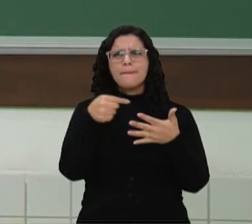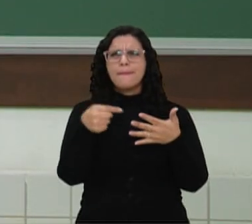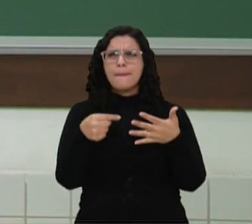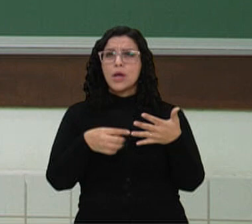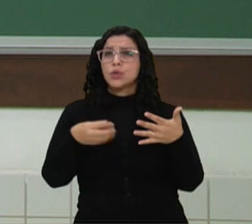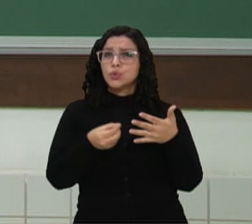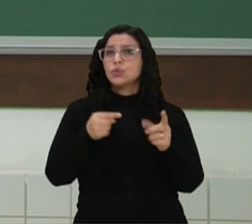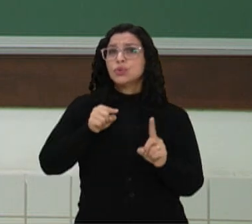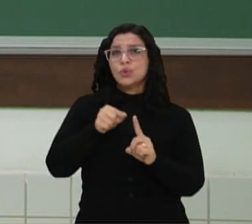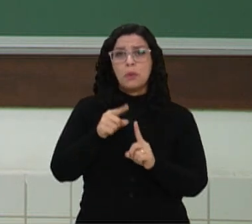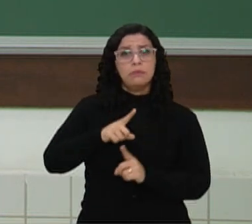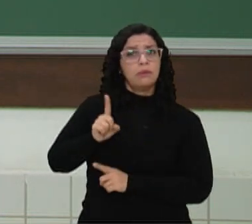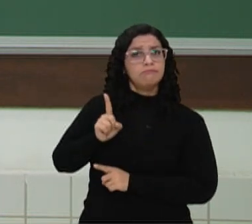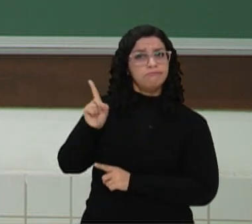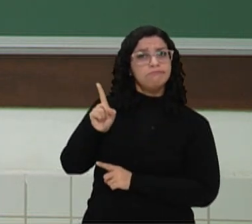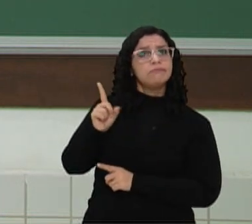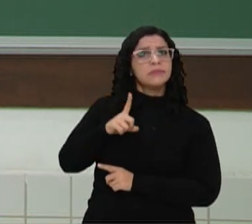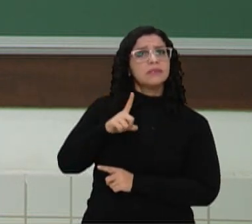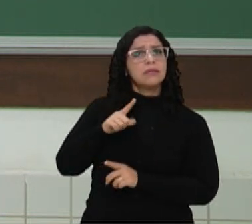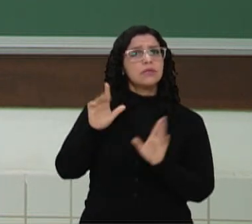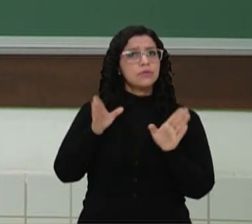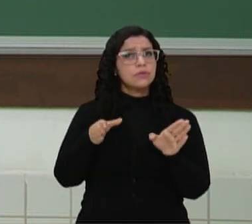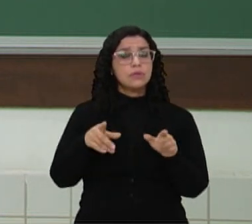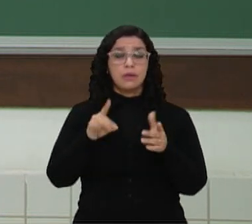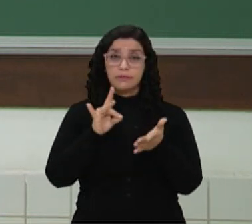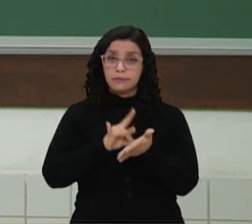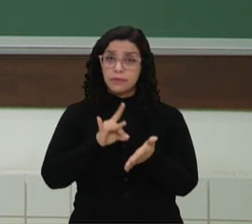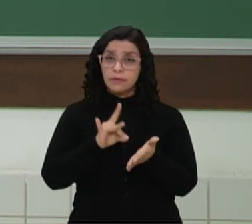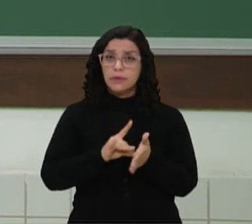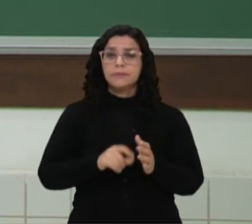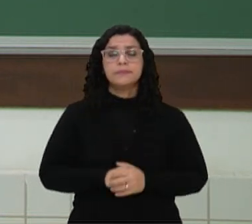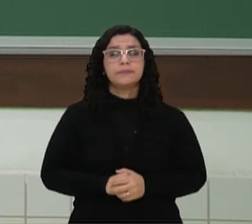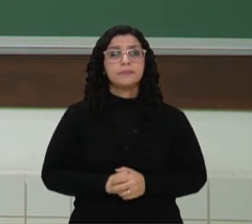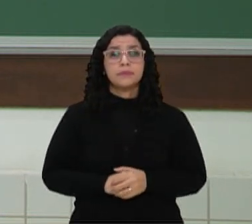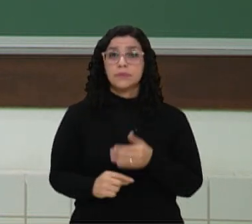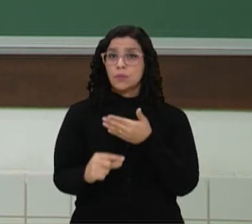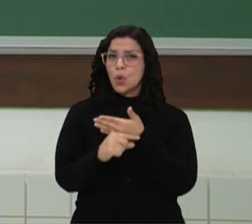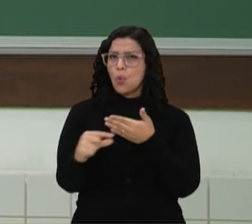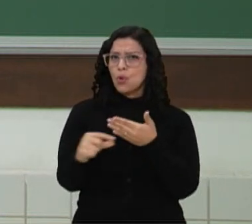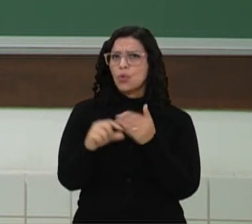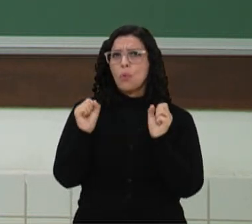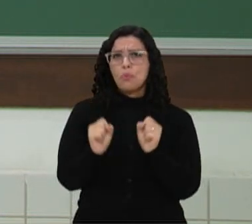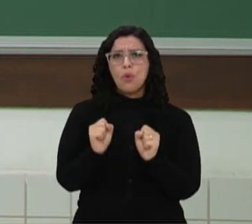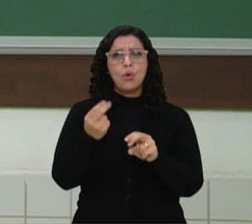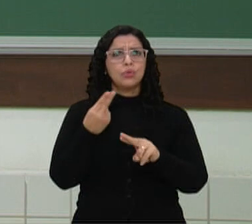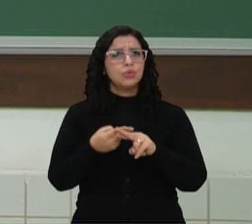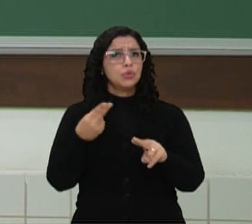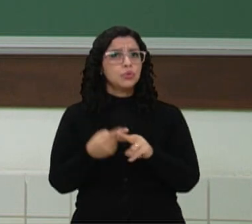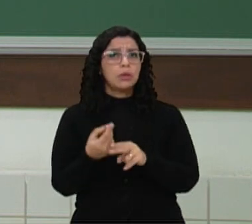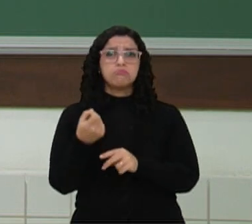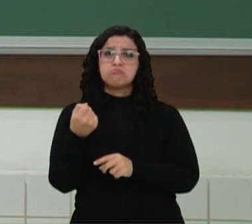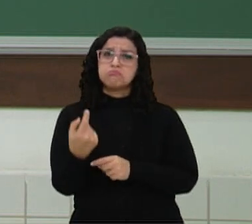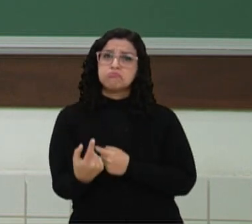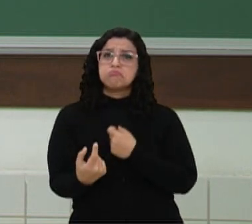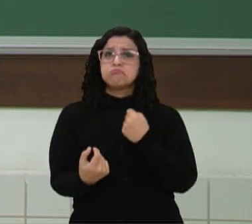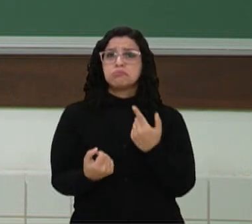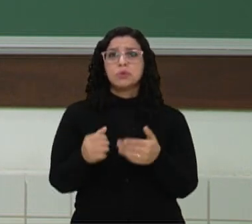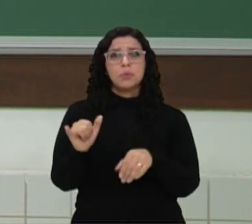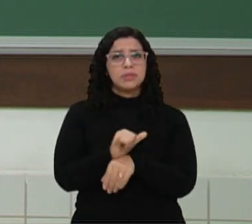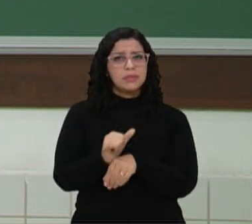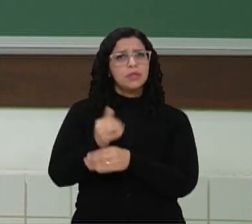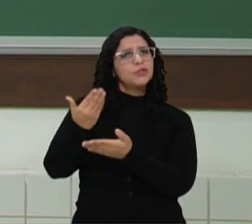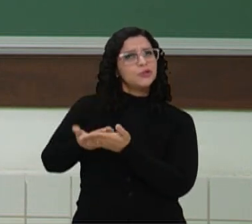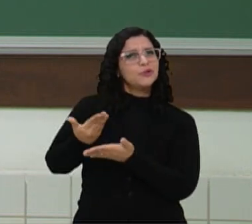esses objetivos elencados. Na verdade, o autor pode utilizar apenas alguns, como nós vimos já nas